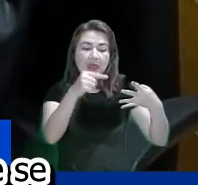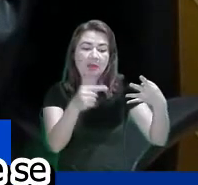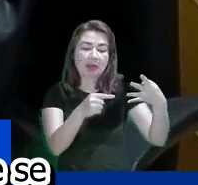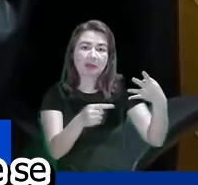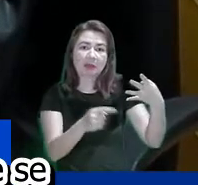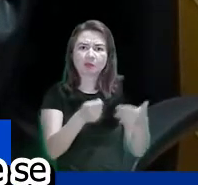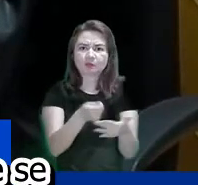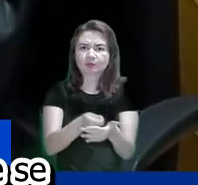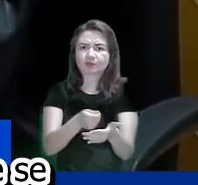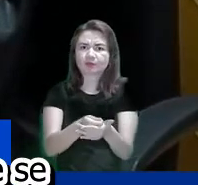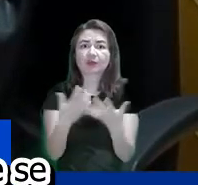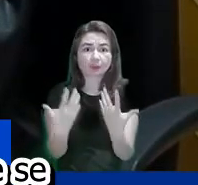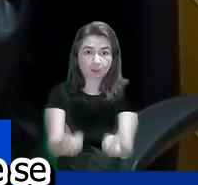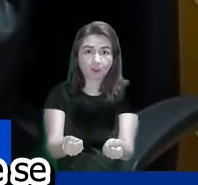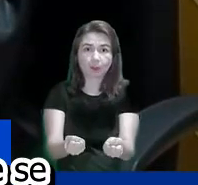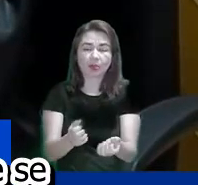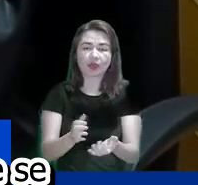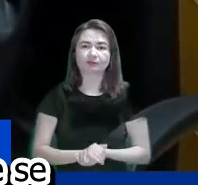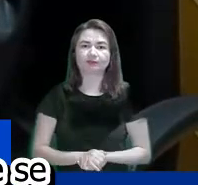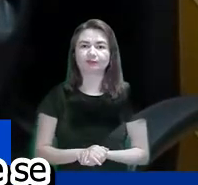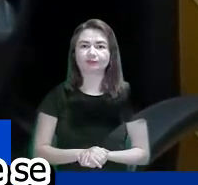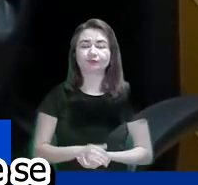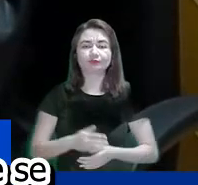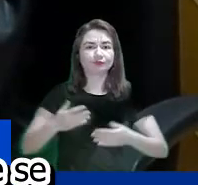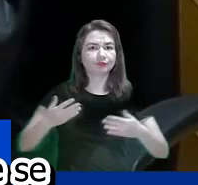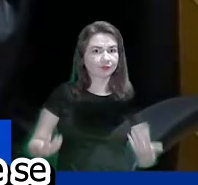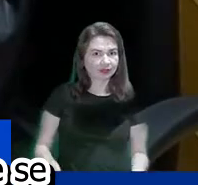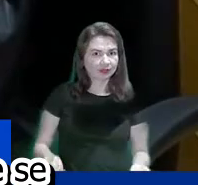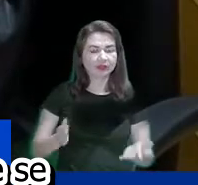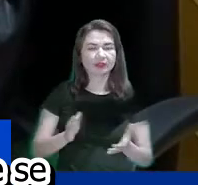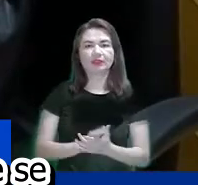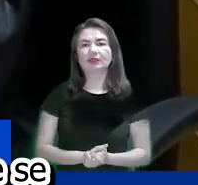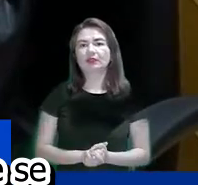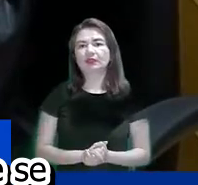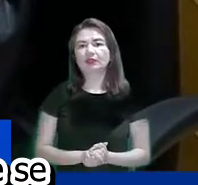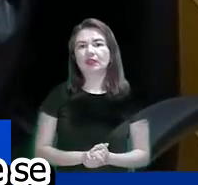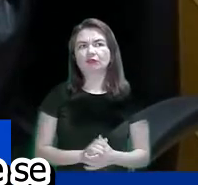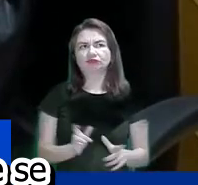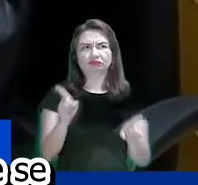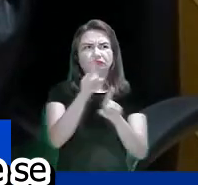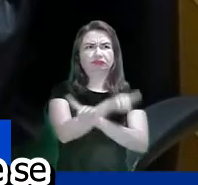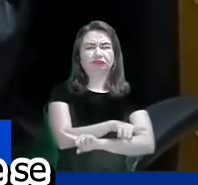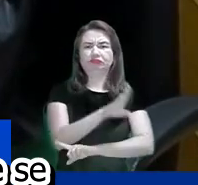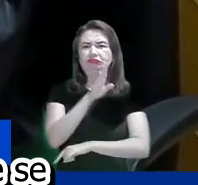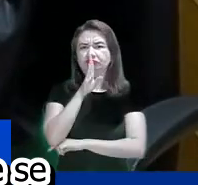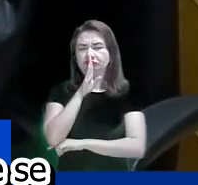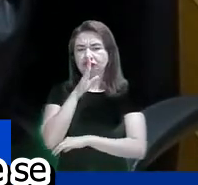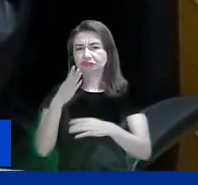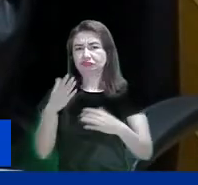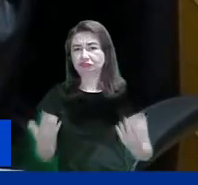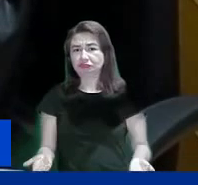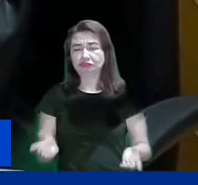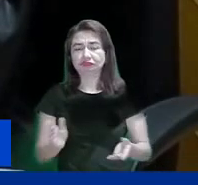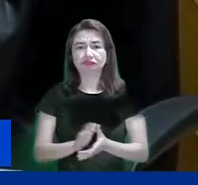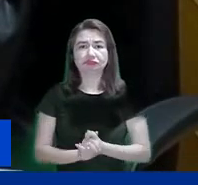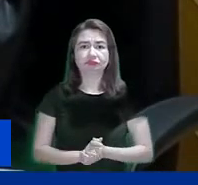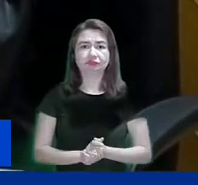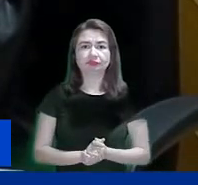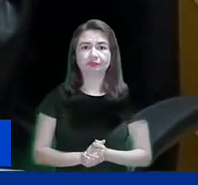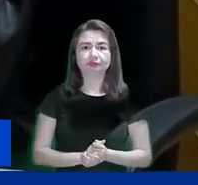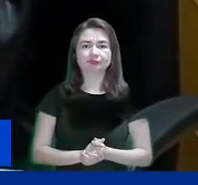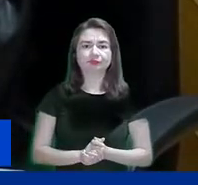para admissibilidade. Não teria mostrado obscuridade, contradição ou omissão, motivo pelo qual não deveria ser